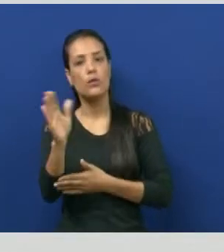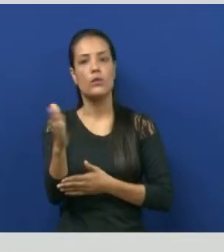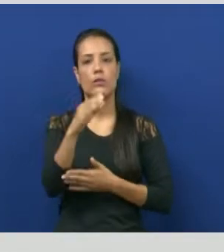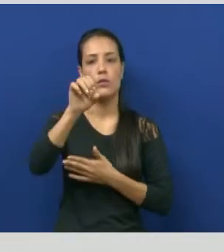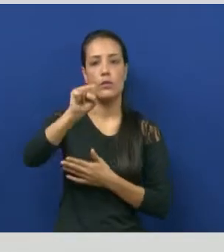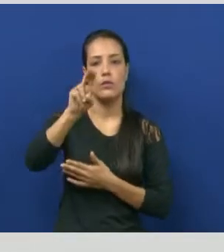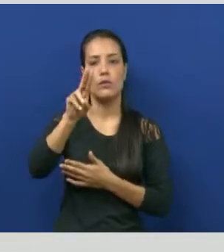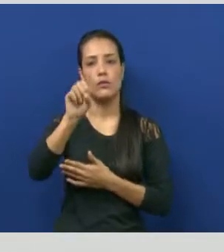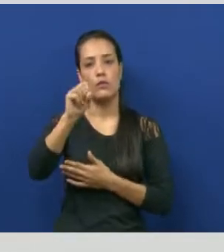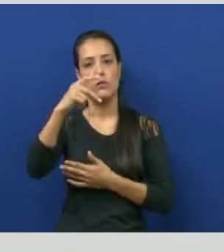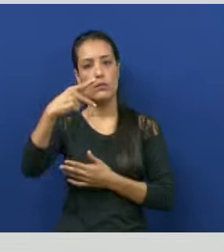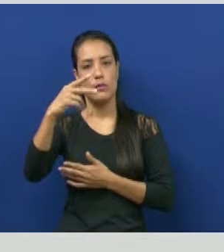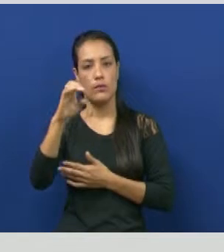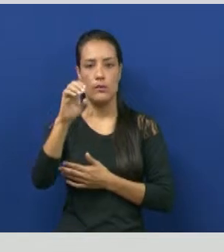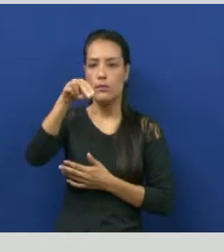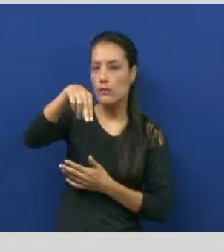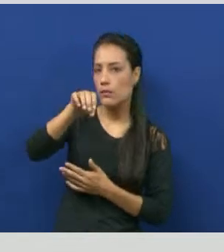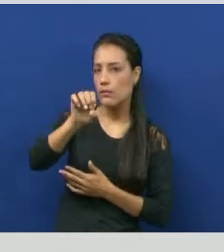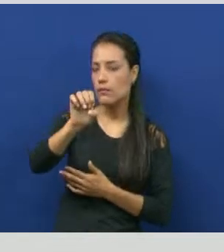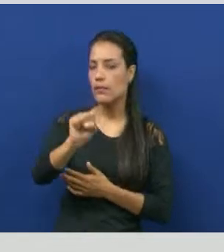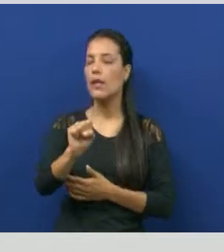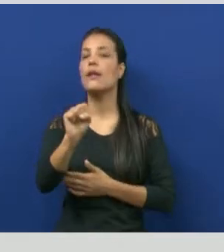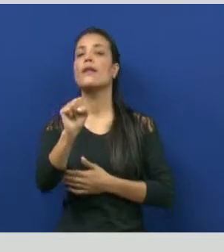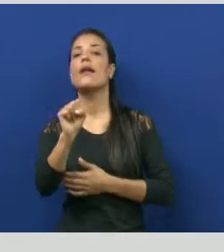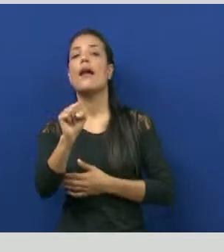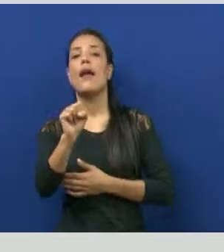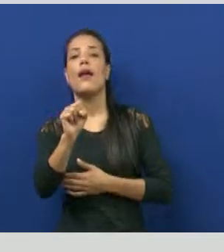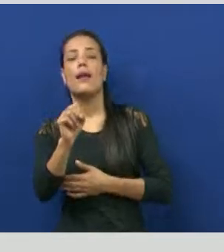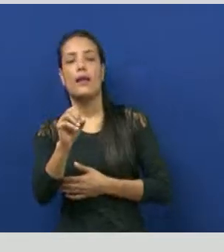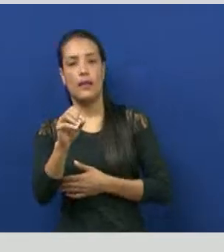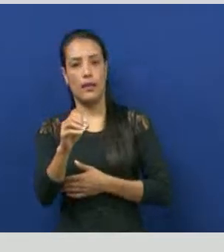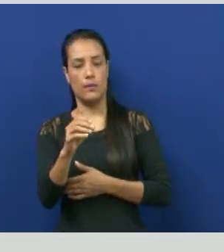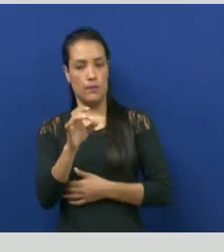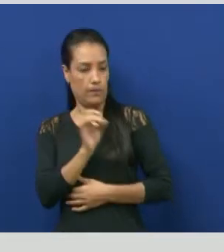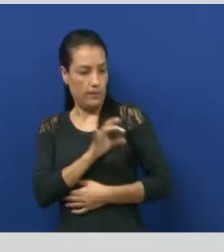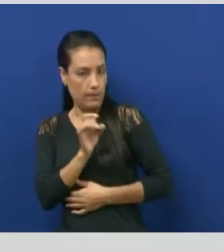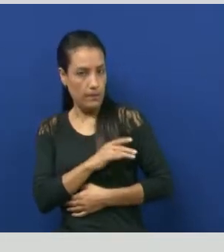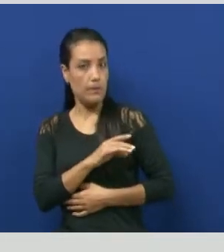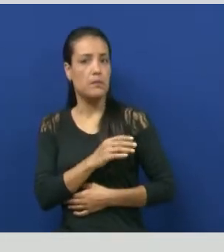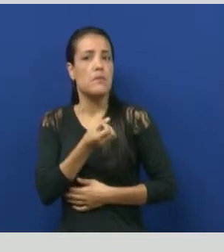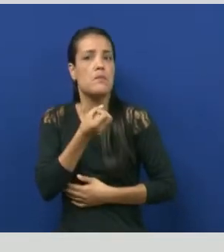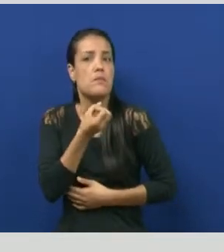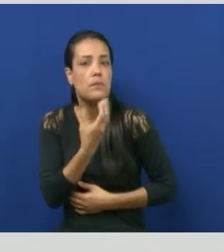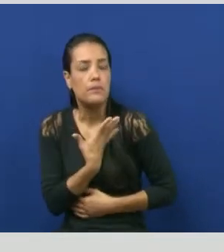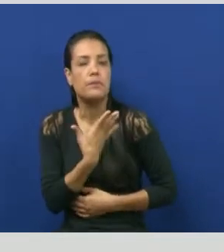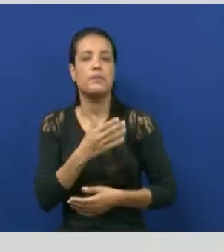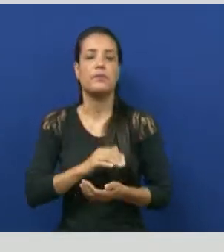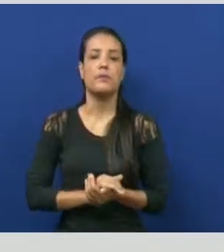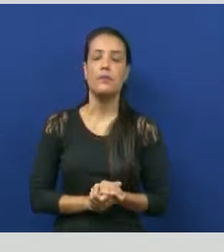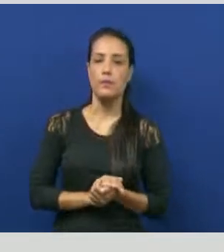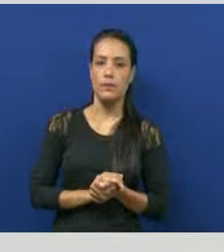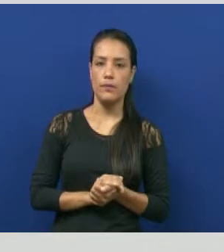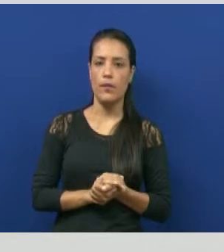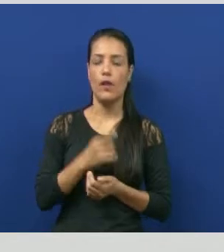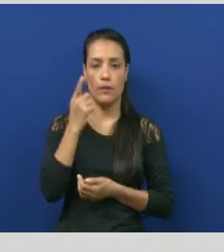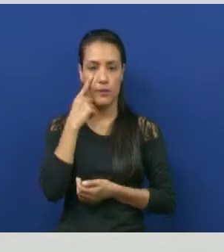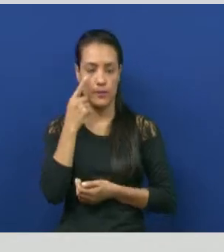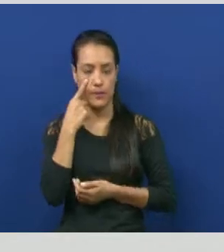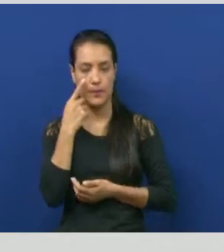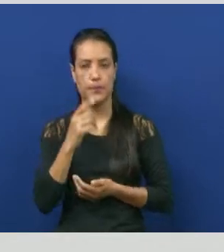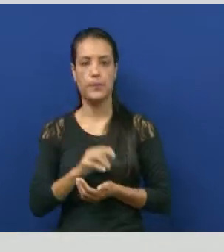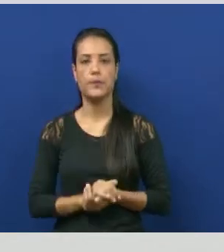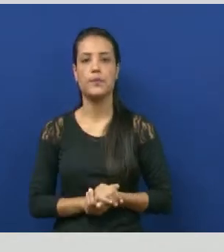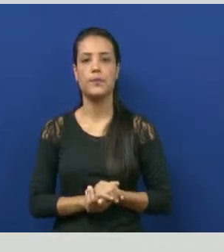é riquíssimo porque isso aguça a curiosidade do seu leitor. Vamos ver como que isso funciona.